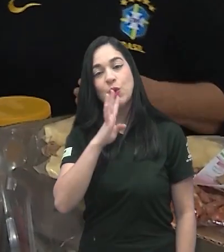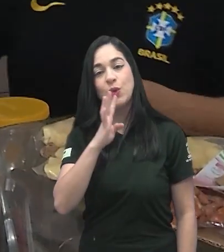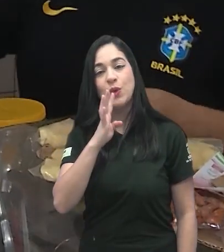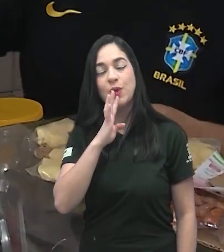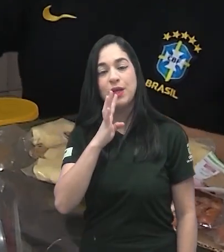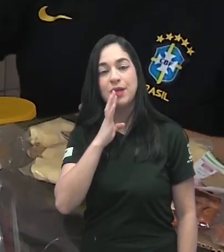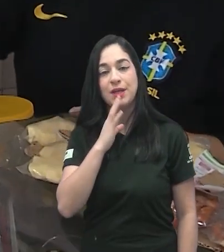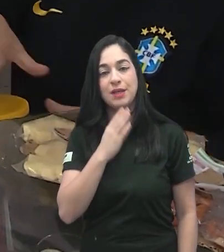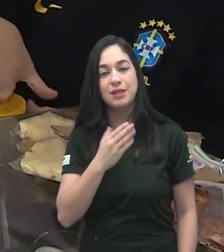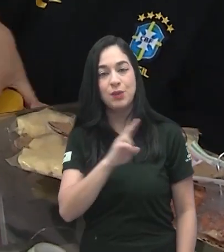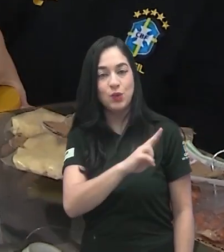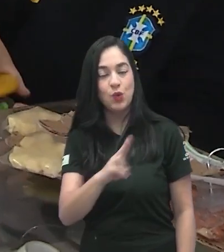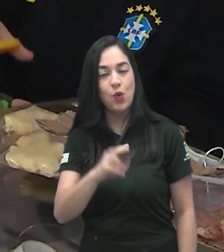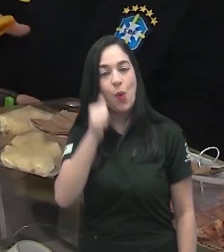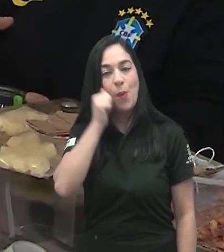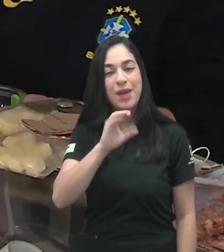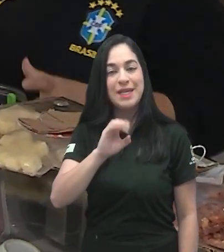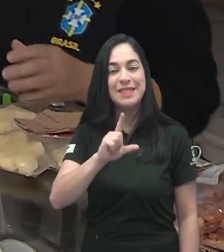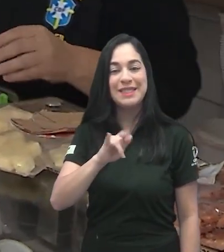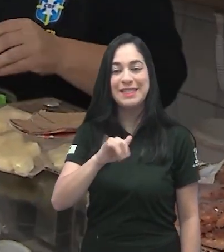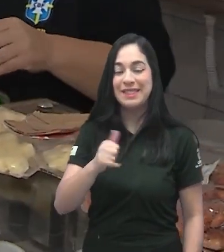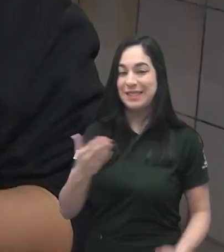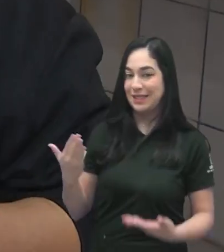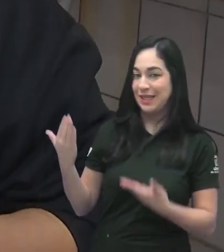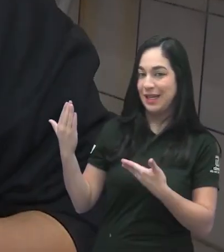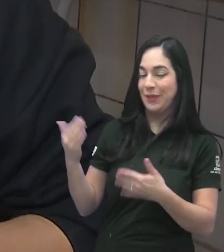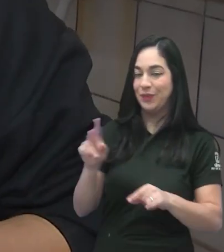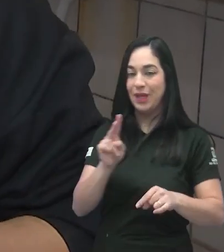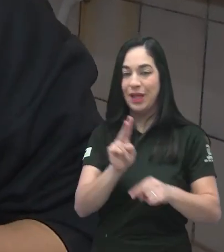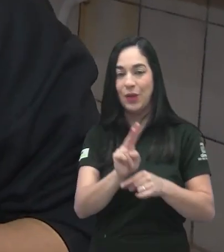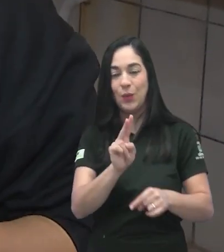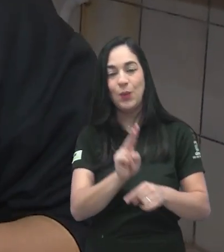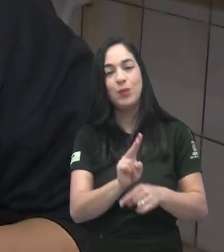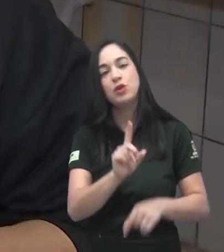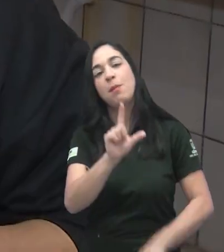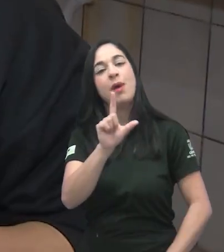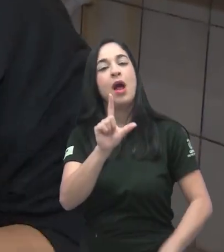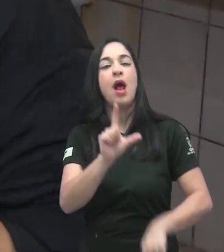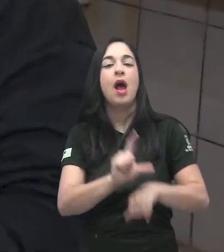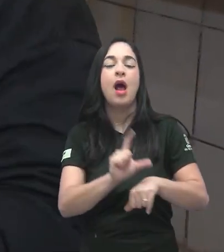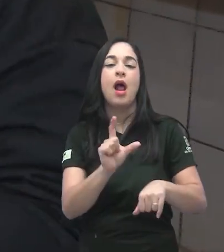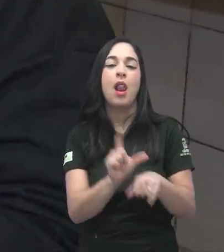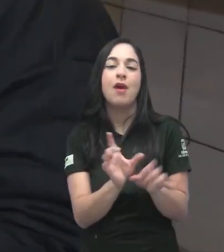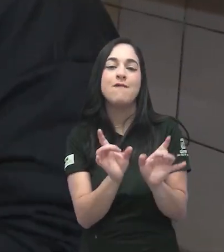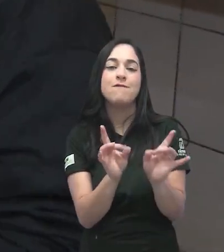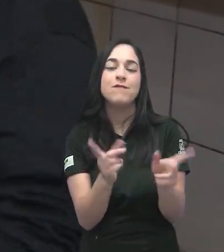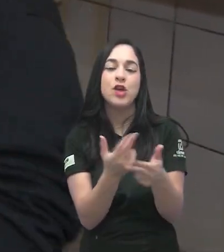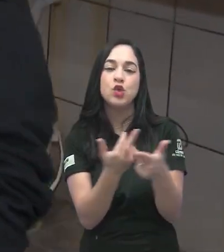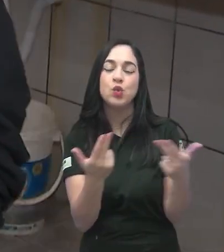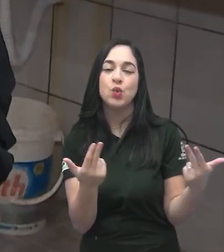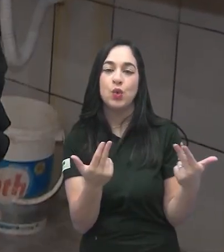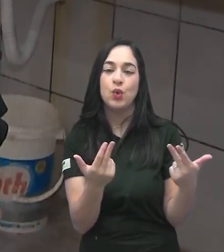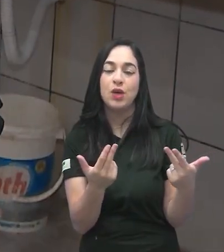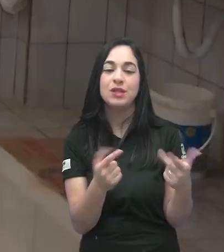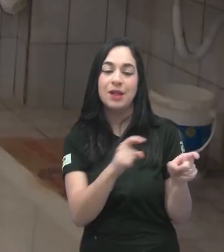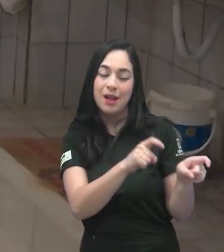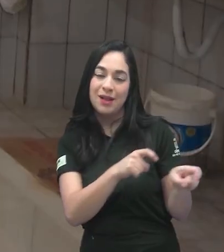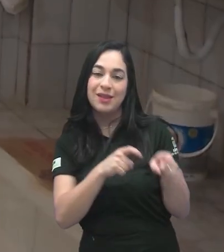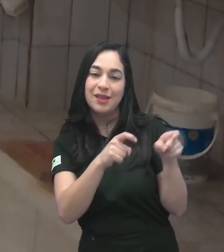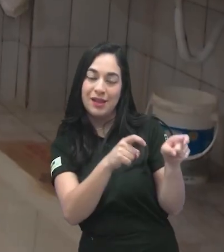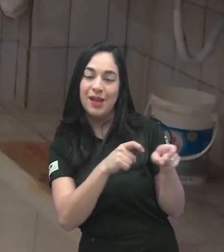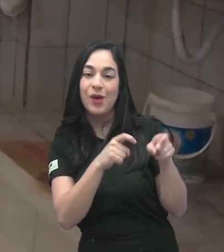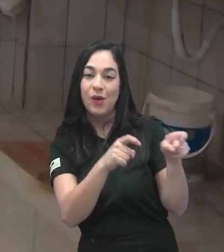Aqui conhecemos a comerciante Célia. Ela comanda uma loja de produtos típicos da roça